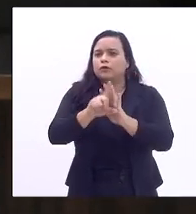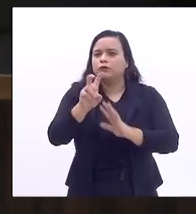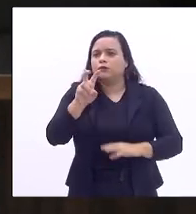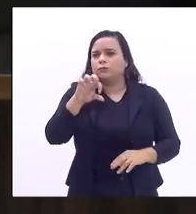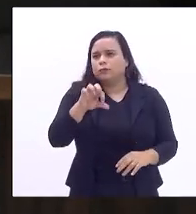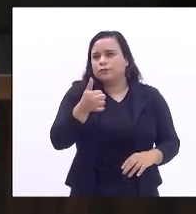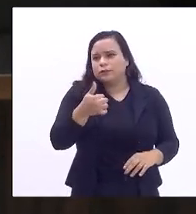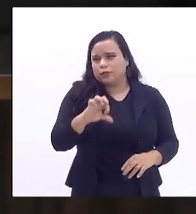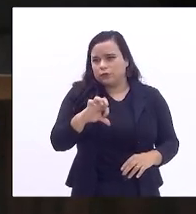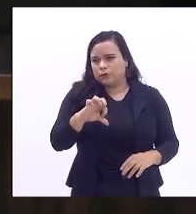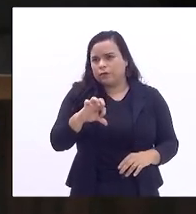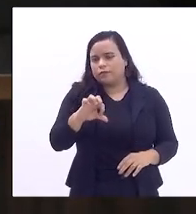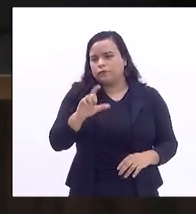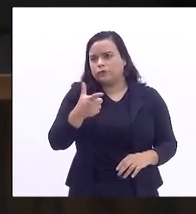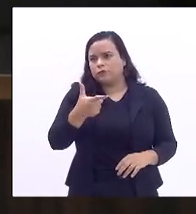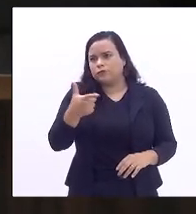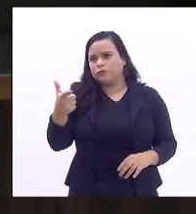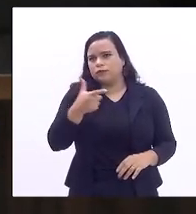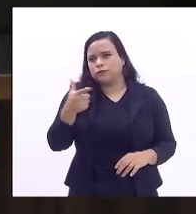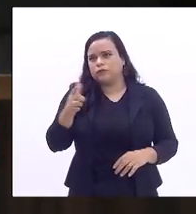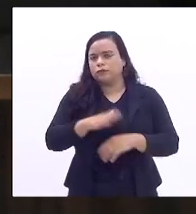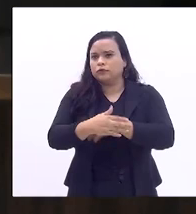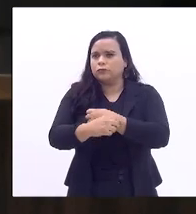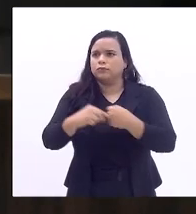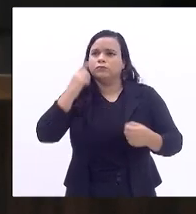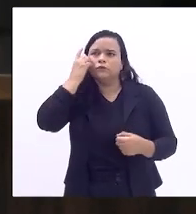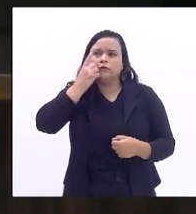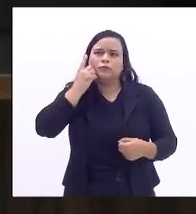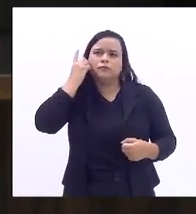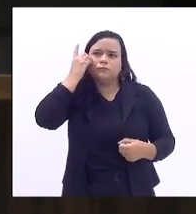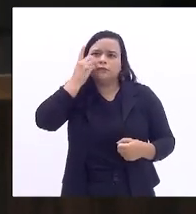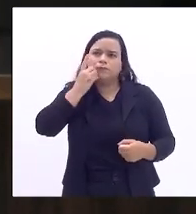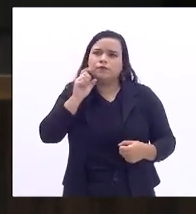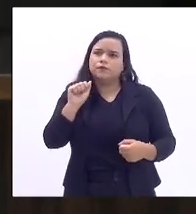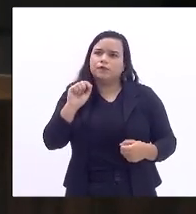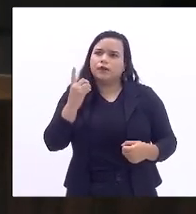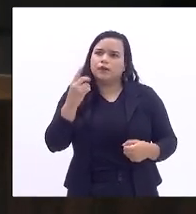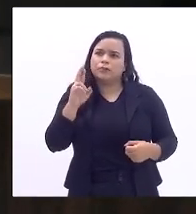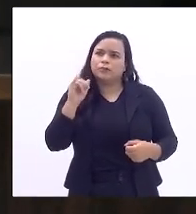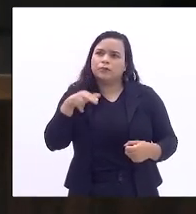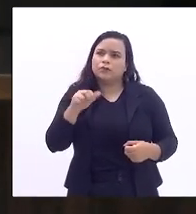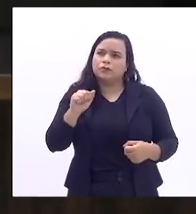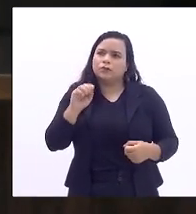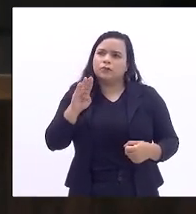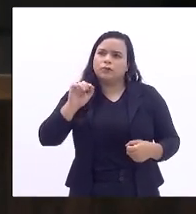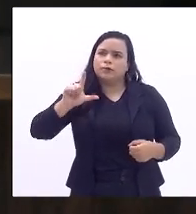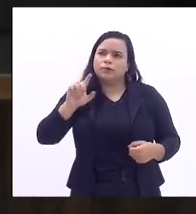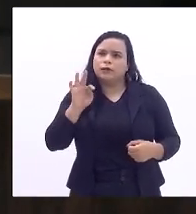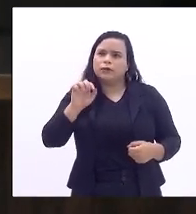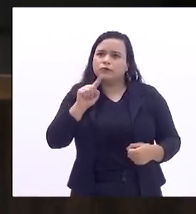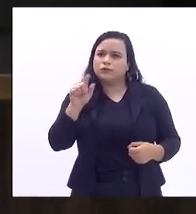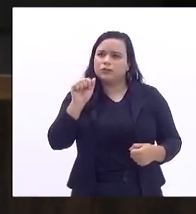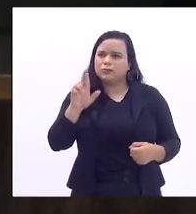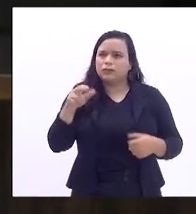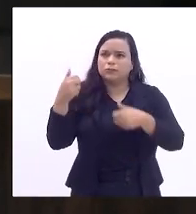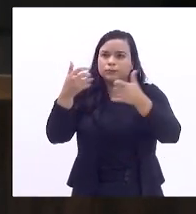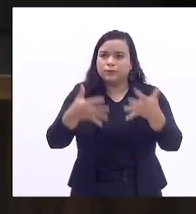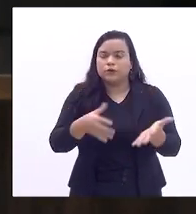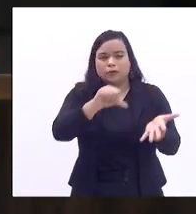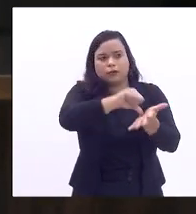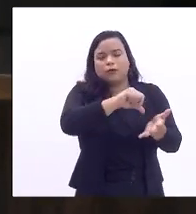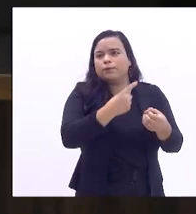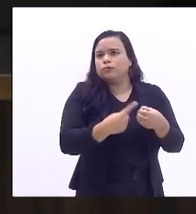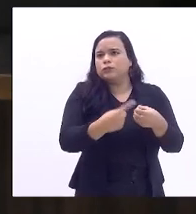59 19:22 de autoria da deputada Adriana Baltazar que declara o município de Casimiro de Abreu